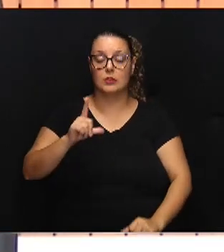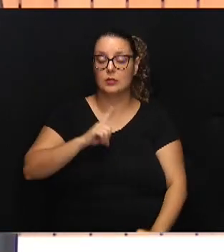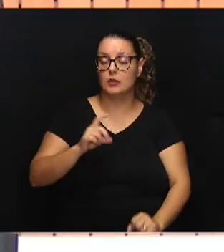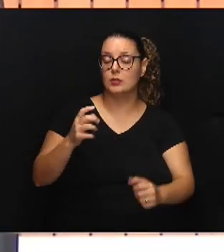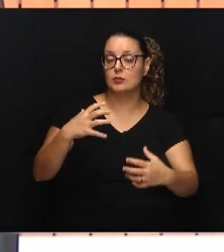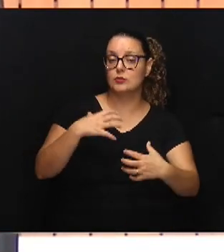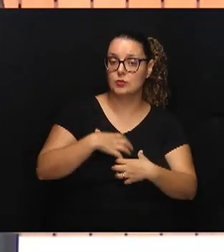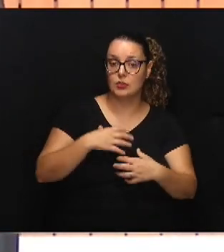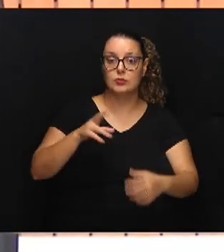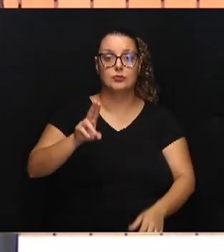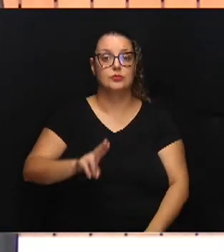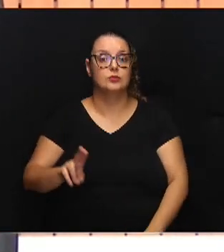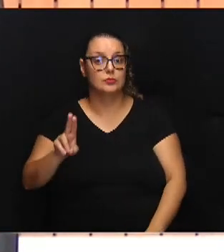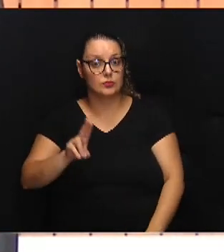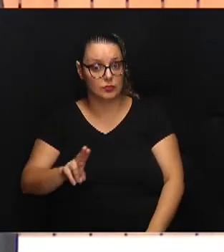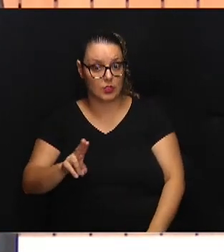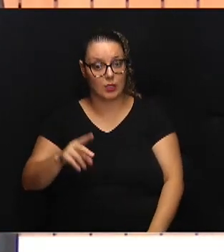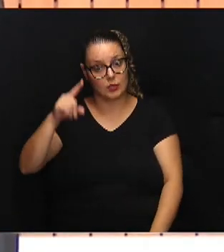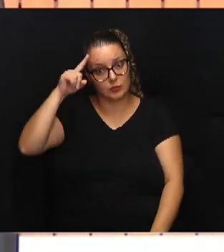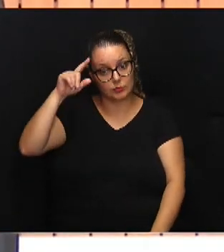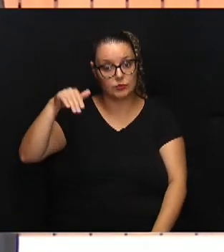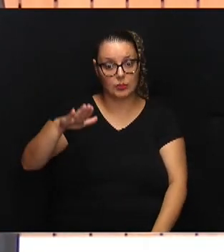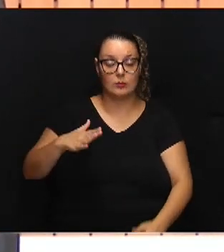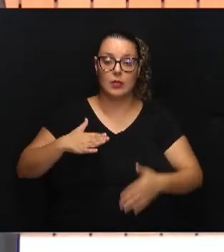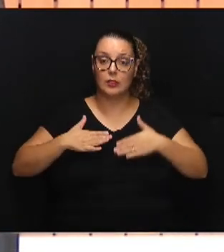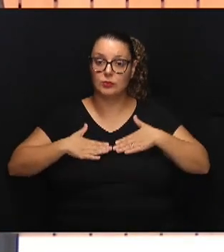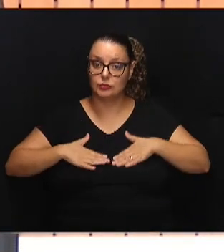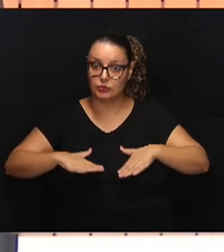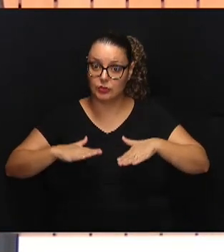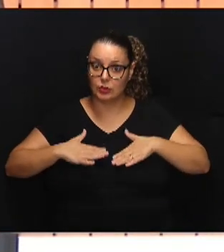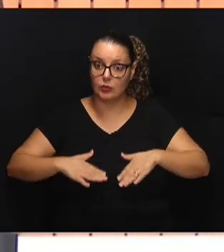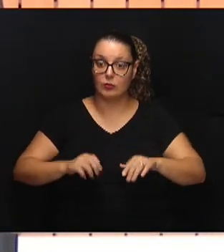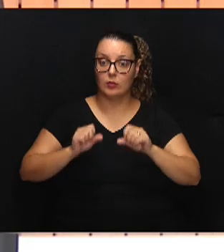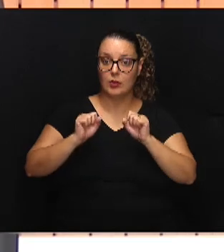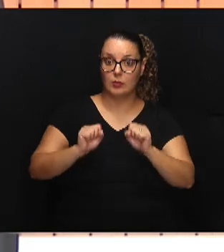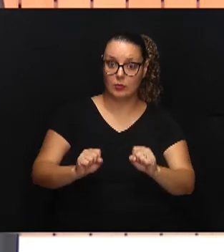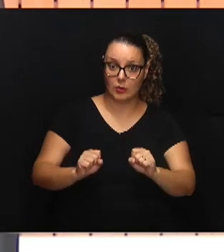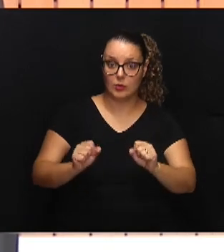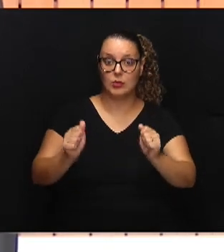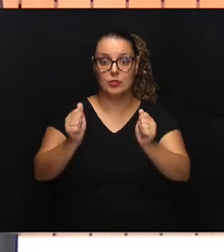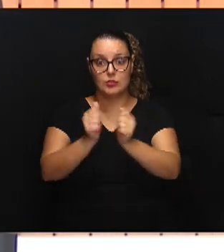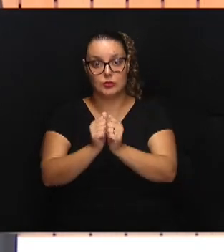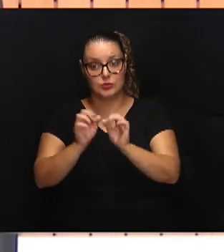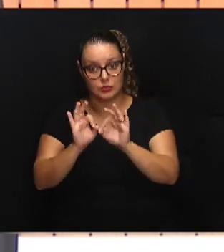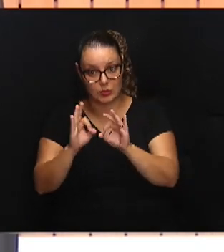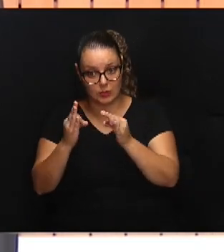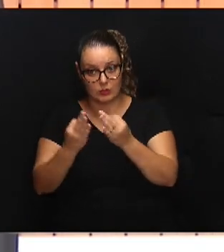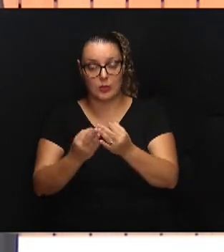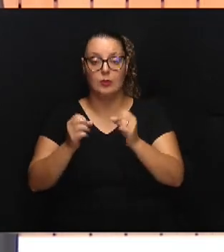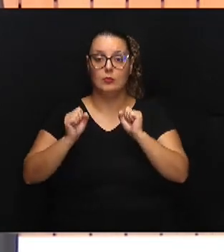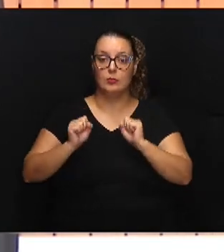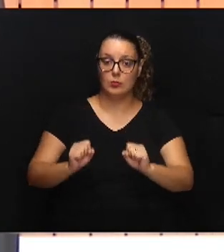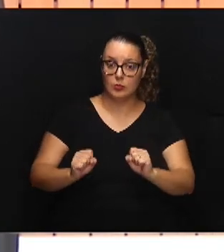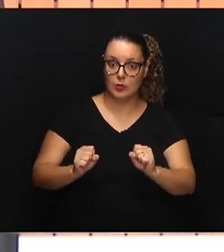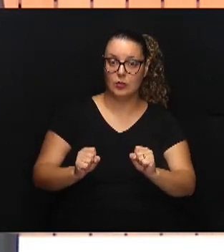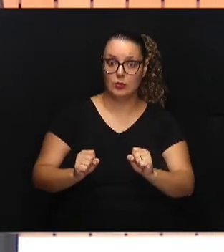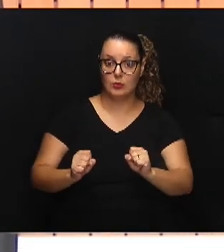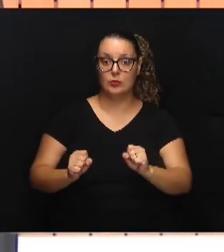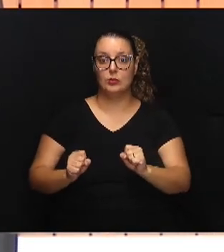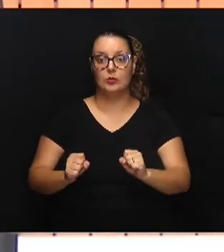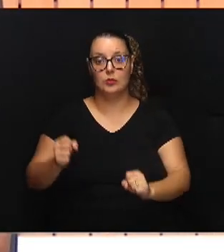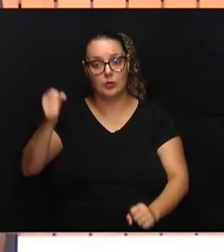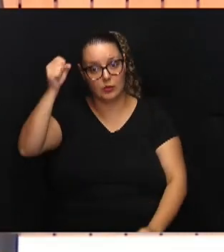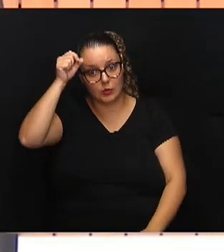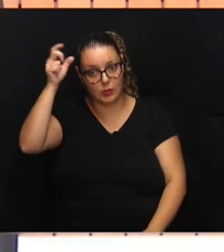de usufruir de um dia a mais de descanso para poder estar com seus familiares, né, ter cultura,